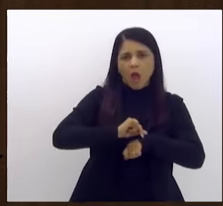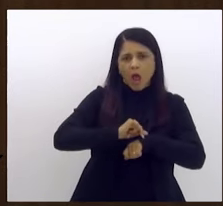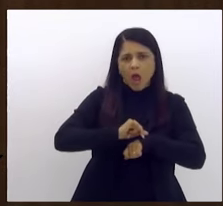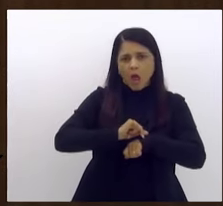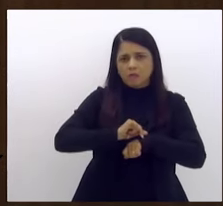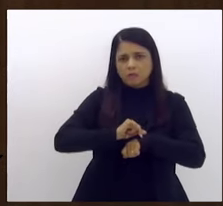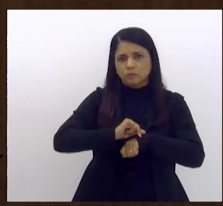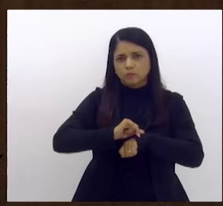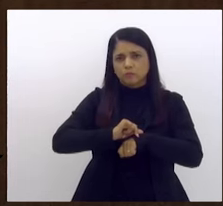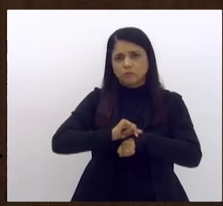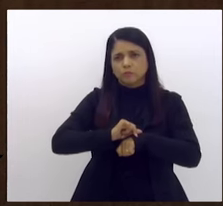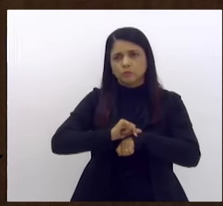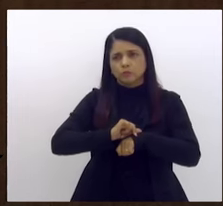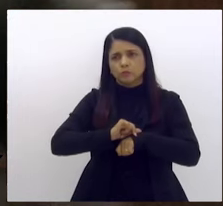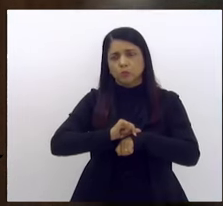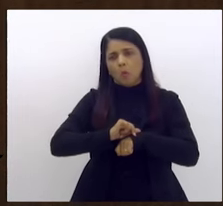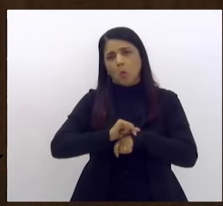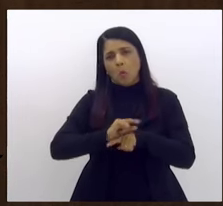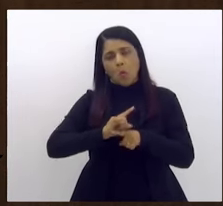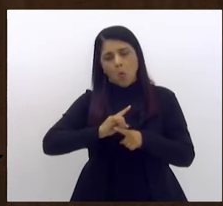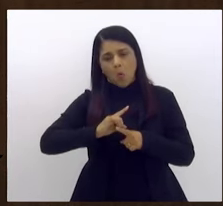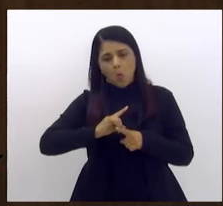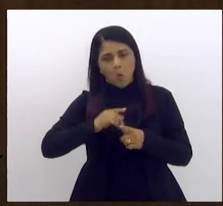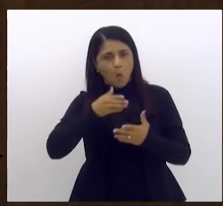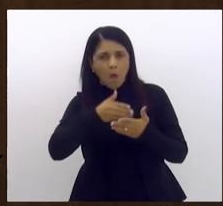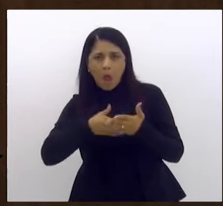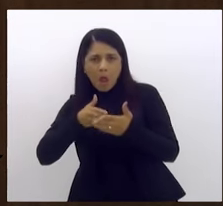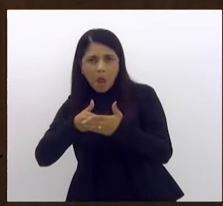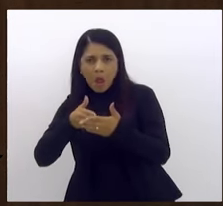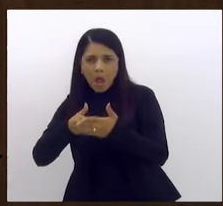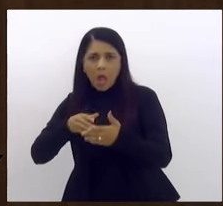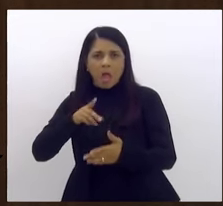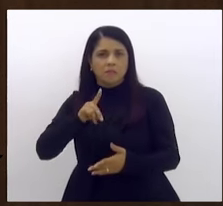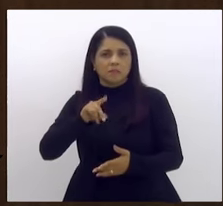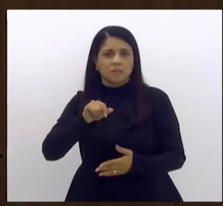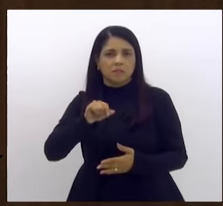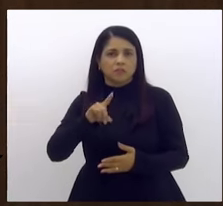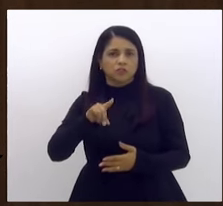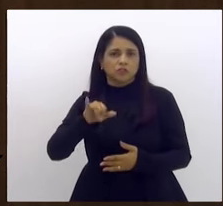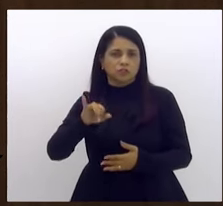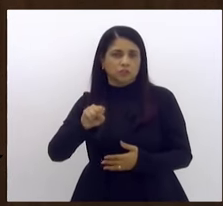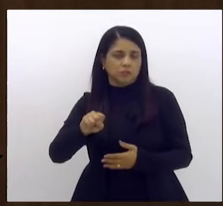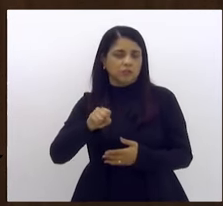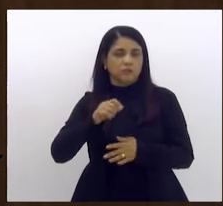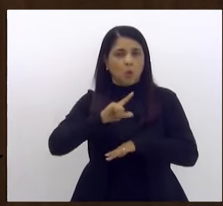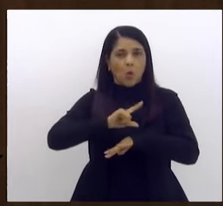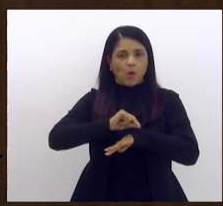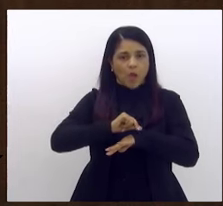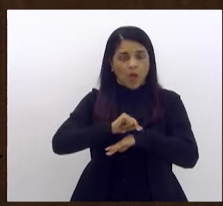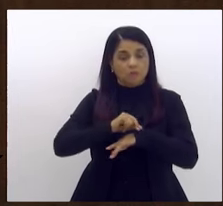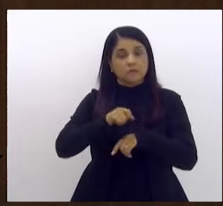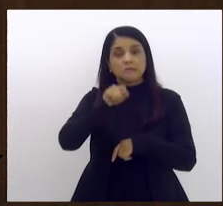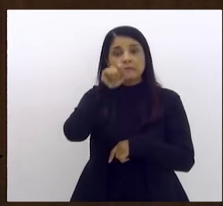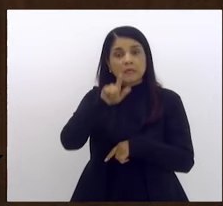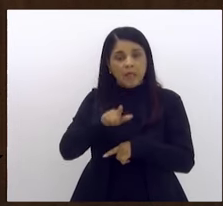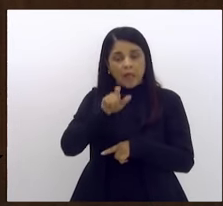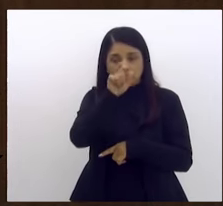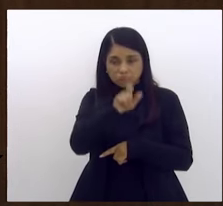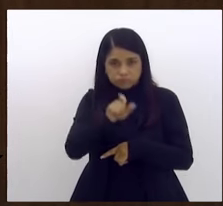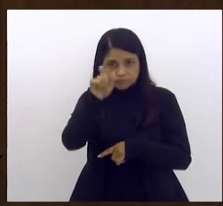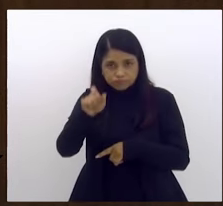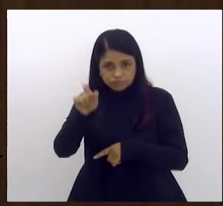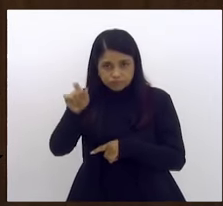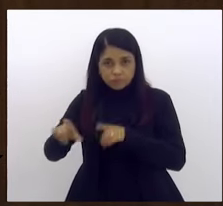para assistência ou restrição a datas e horários, para que aqueles que são beneficiários dessa